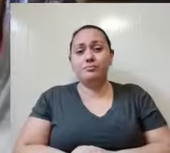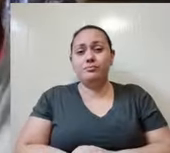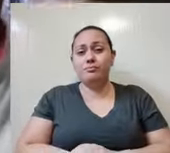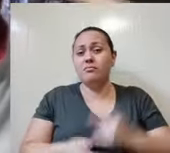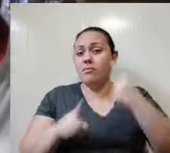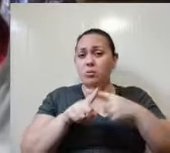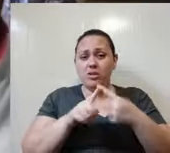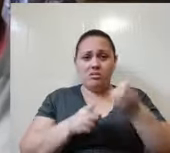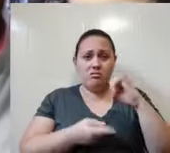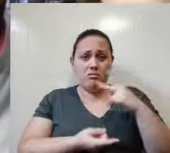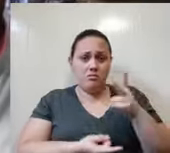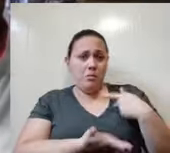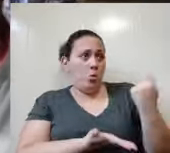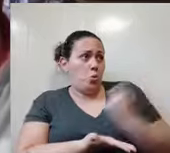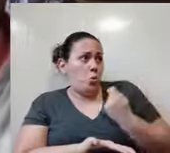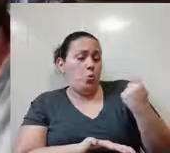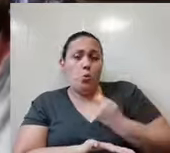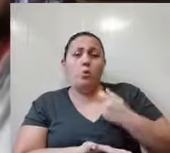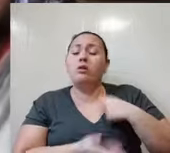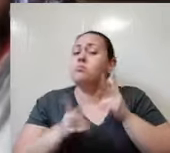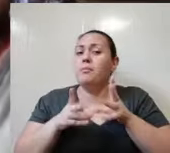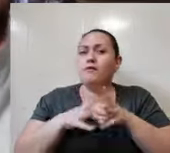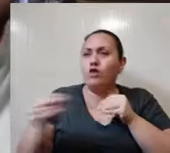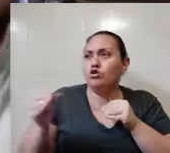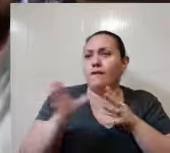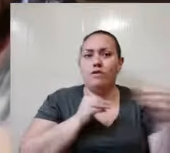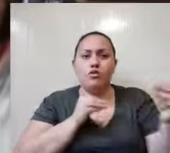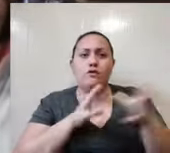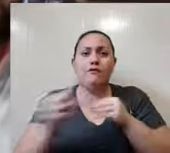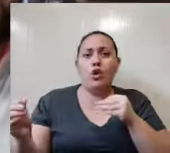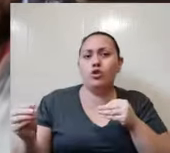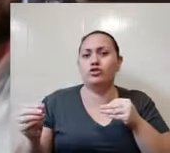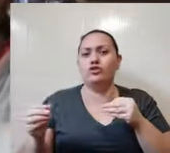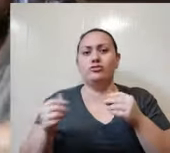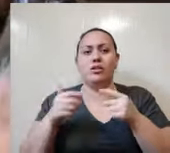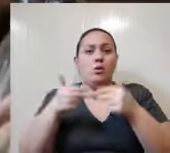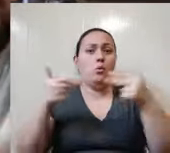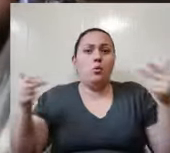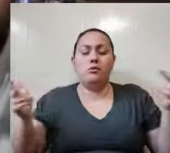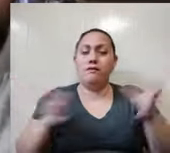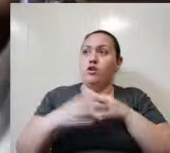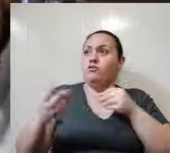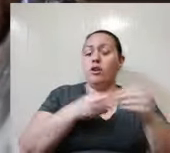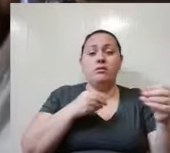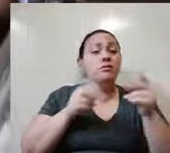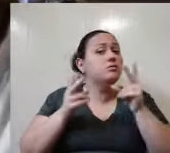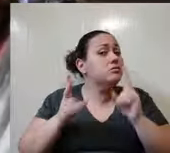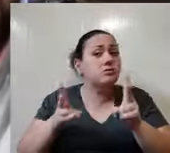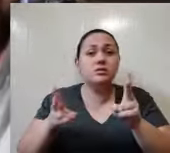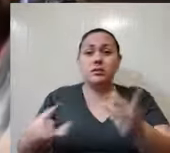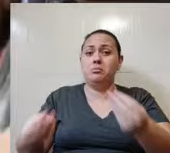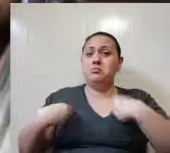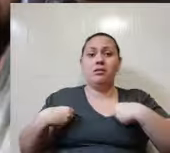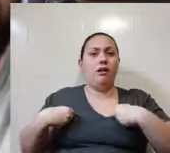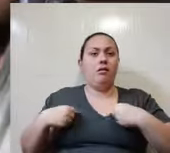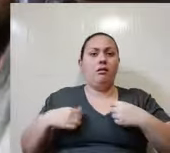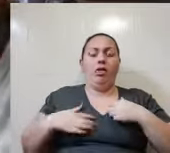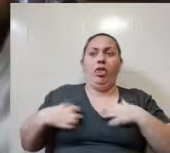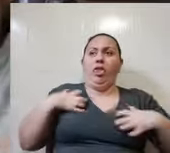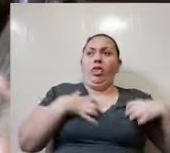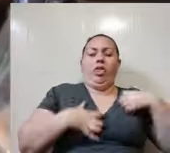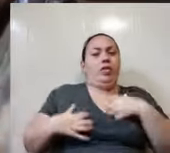senão vai ser sempre uma evitação. Então eu vou estar sempre fugindo das coisas que me trazem aversão. E de certa forma tudo vai trazer algum tipo de aversão em algum